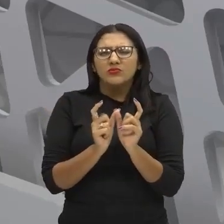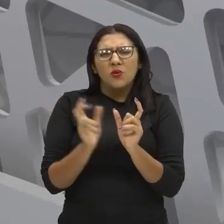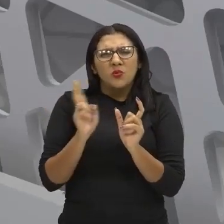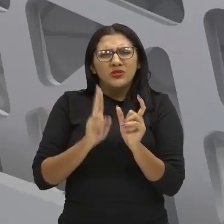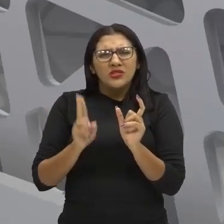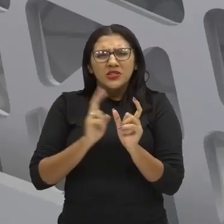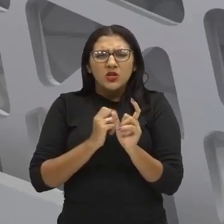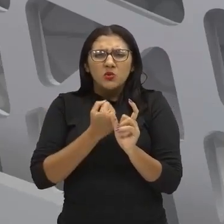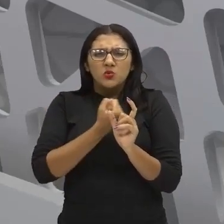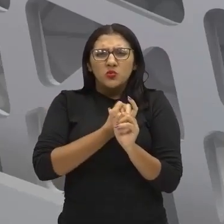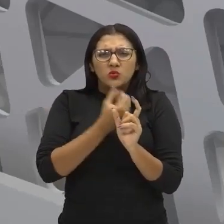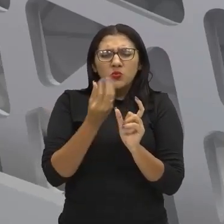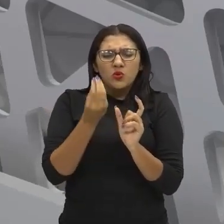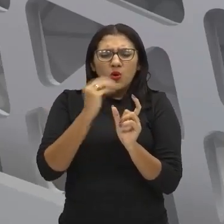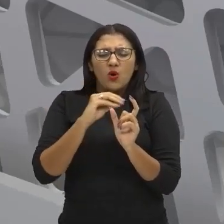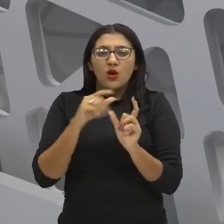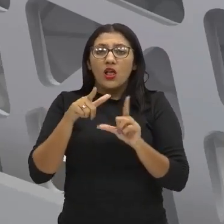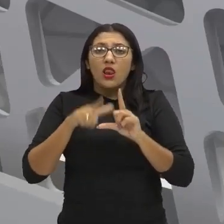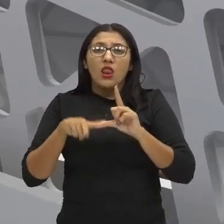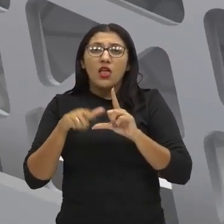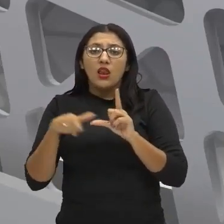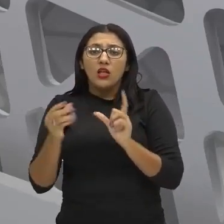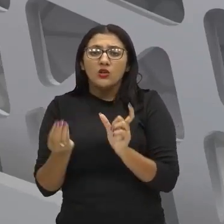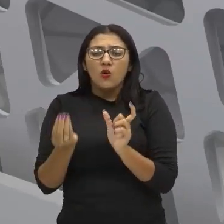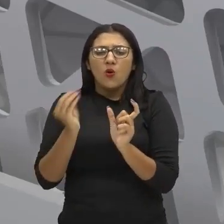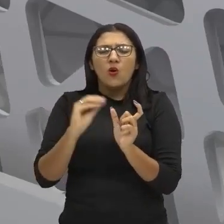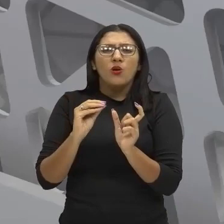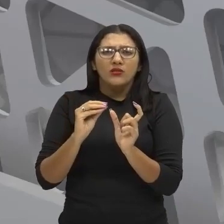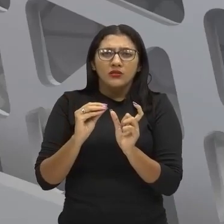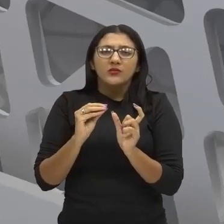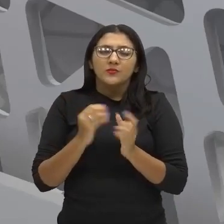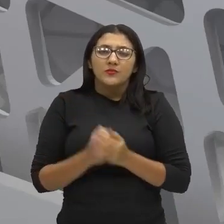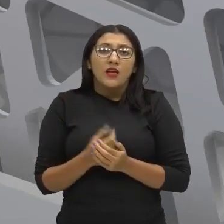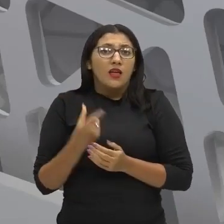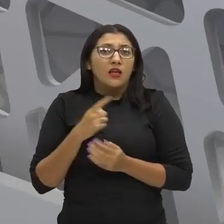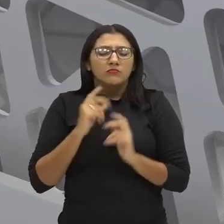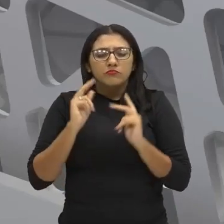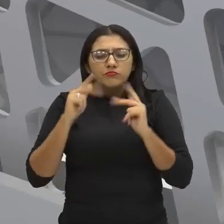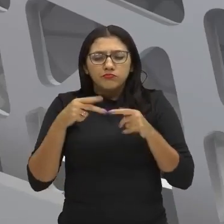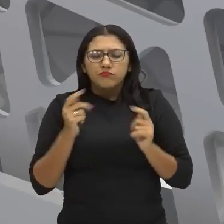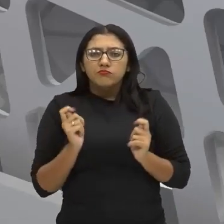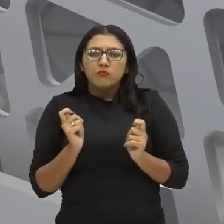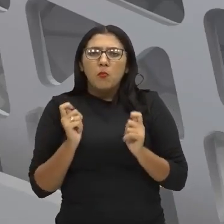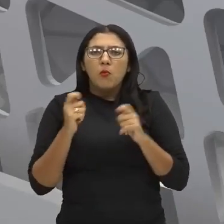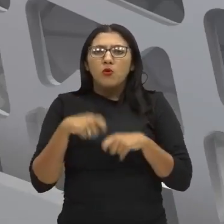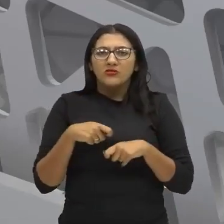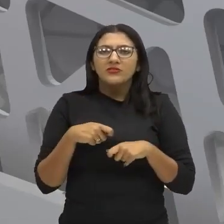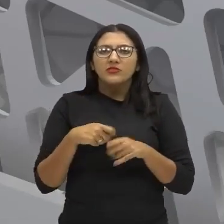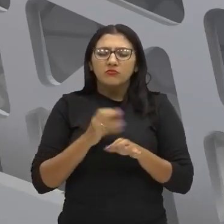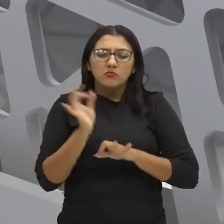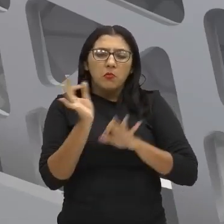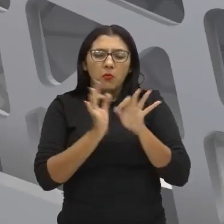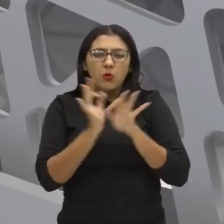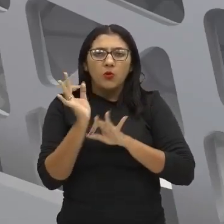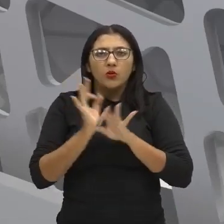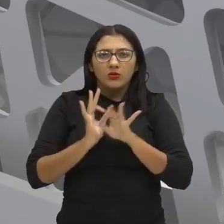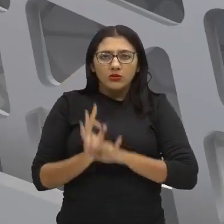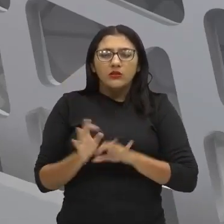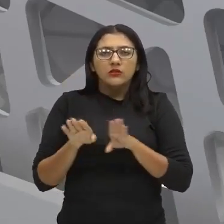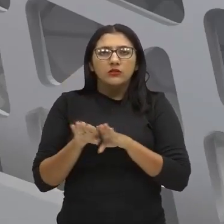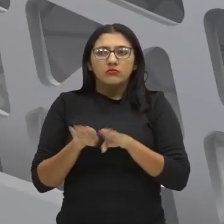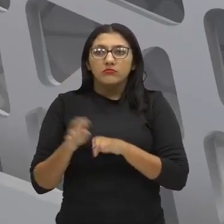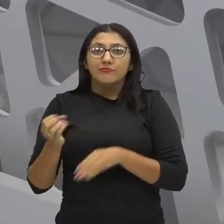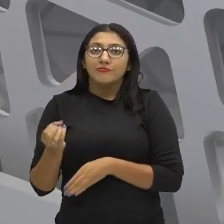números ou coisas, como eu coloquei anteriormente, o homem cunhou, quer dizer, denominou esse